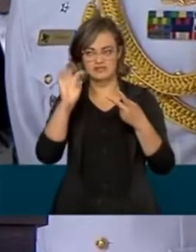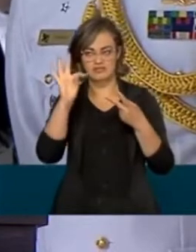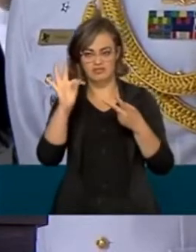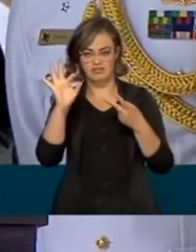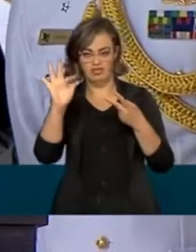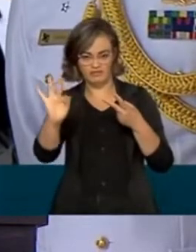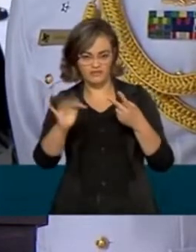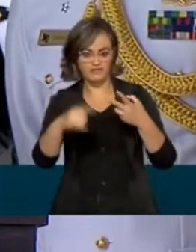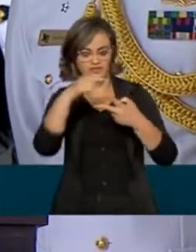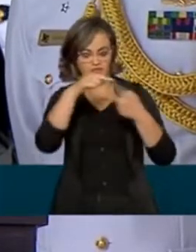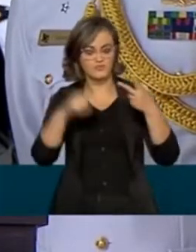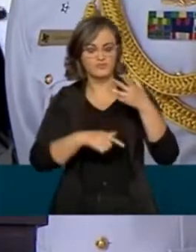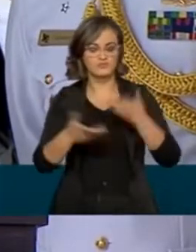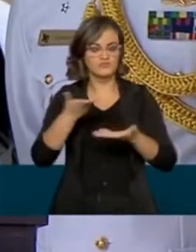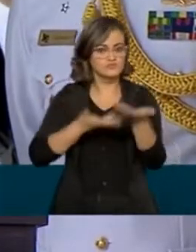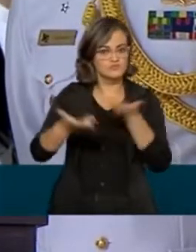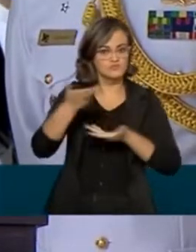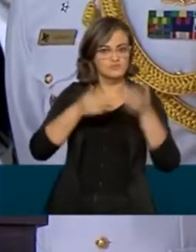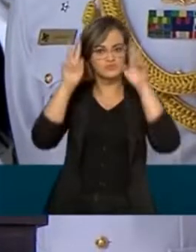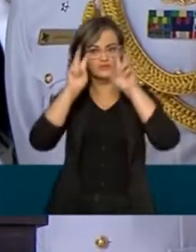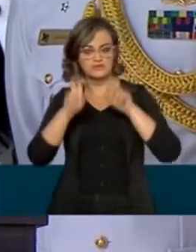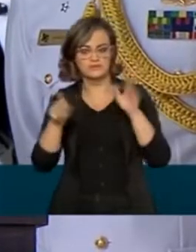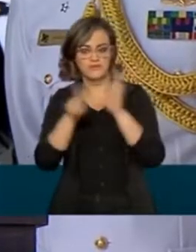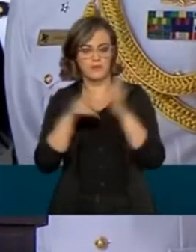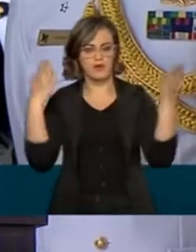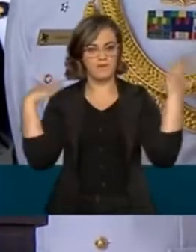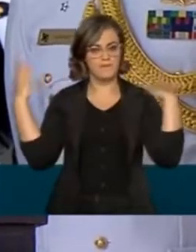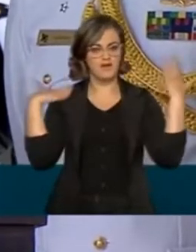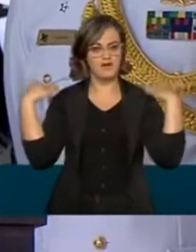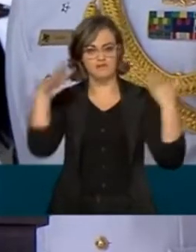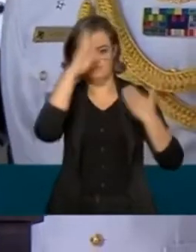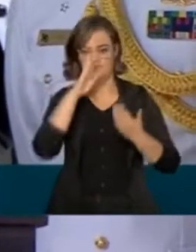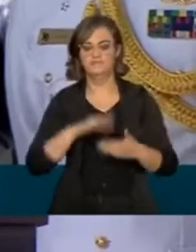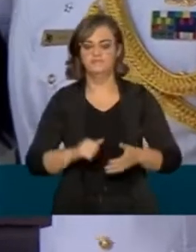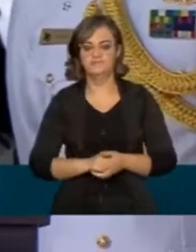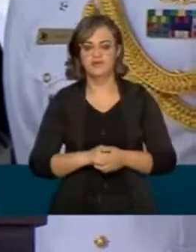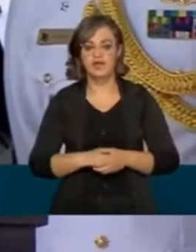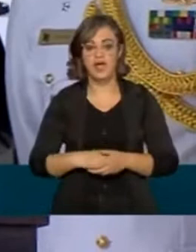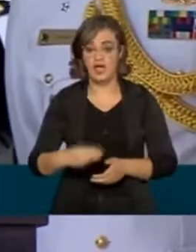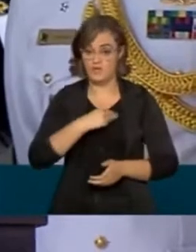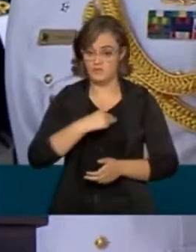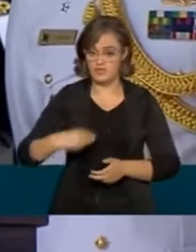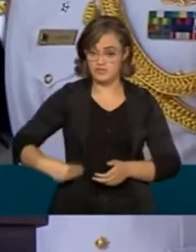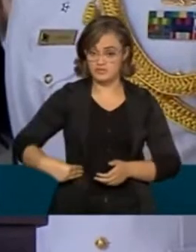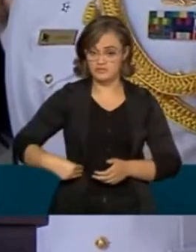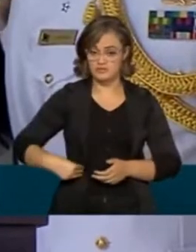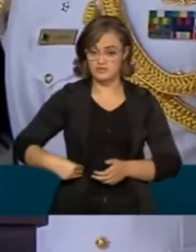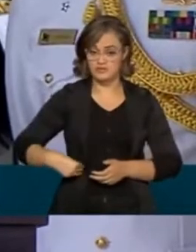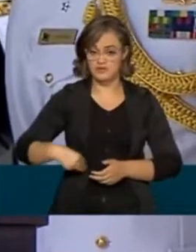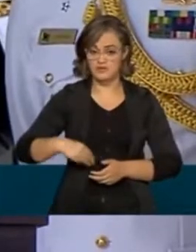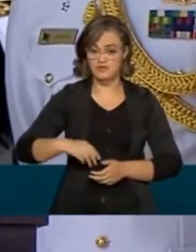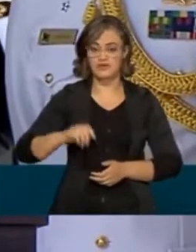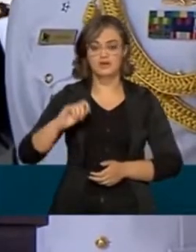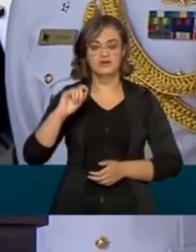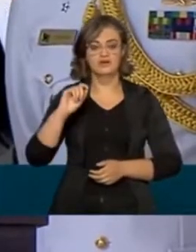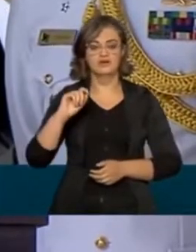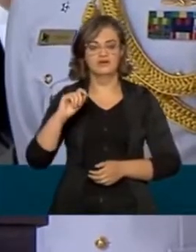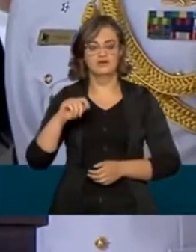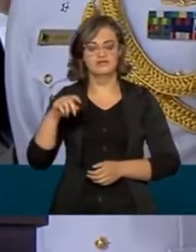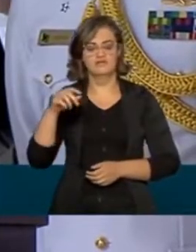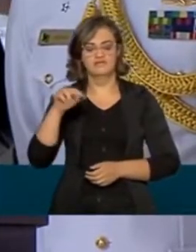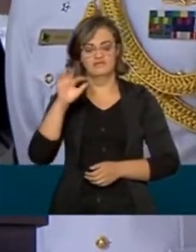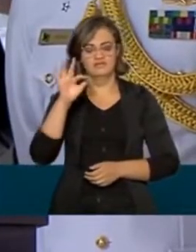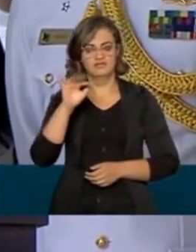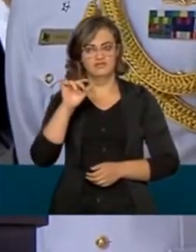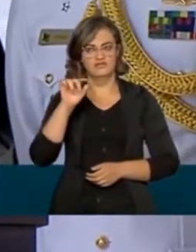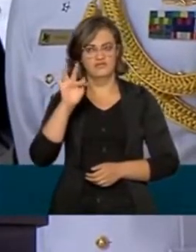pelas interlocuções nos assuntos afetos à Marinha do Brasil, ao ministro de Estado da Defesa, general Fernando Azevedo e Silva,